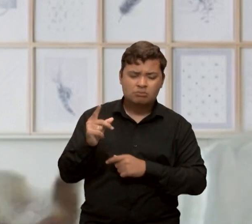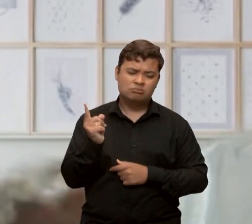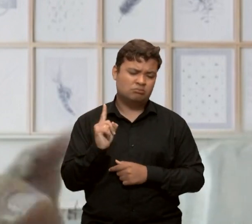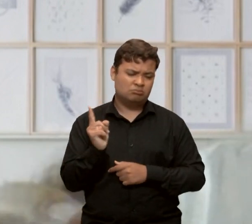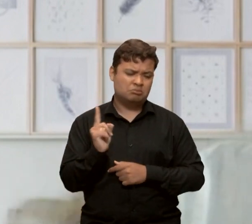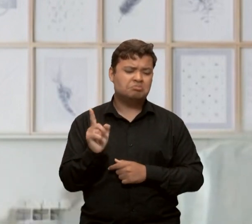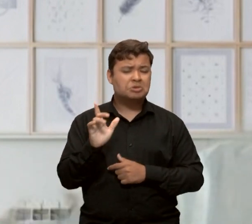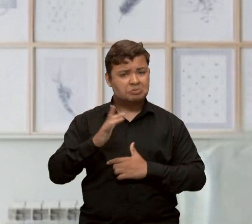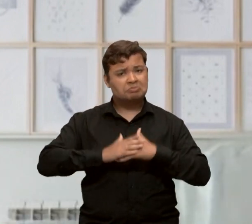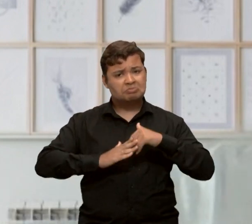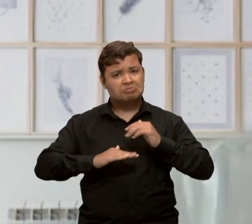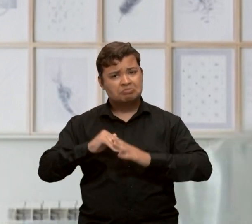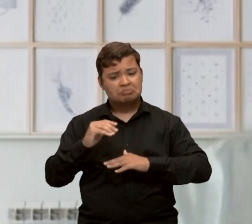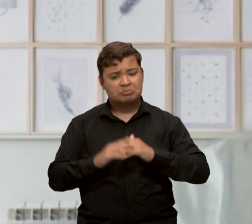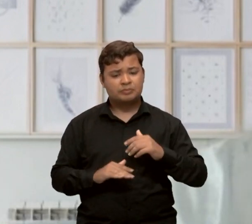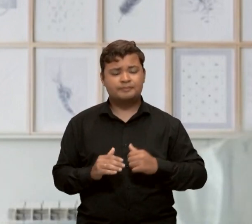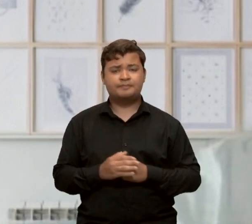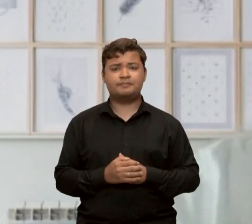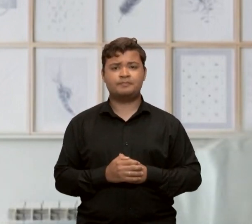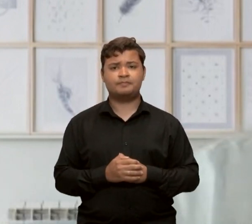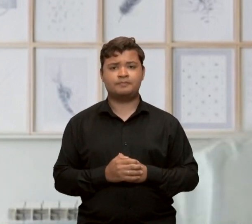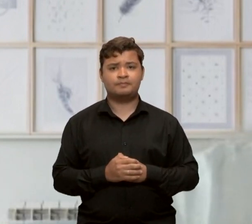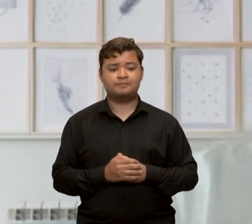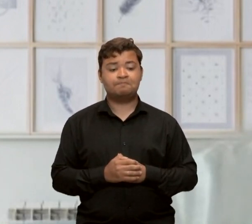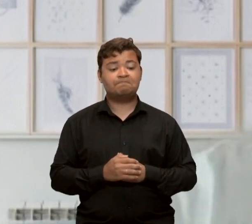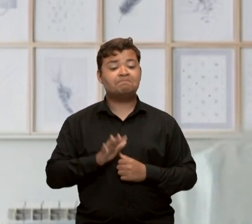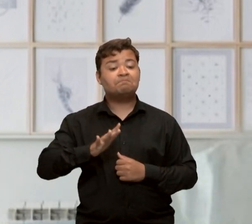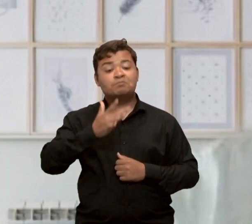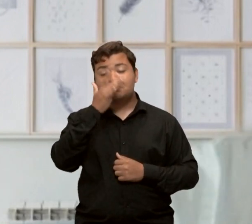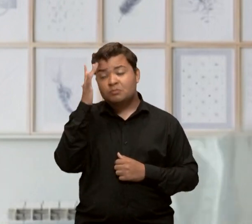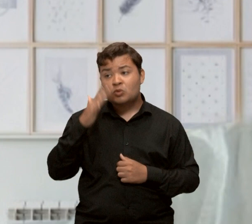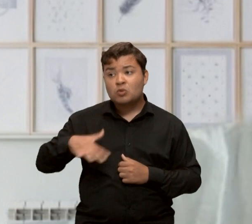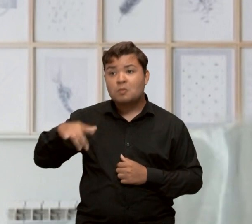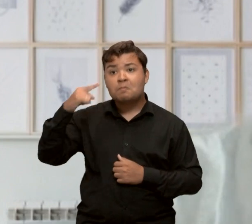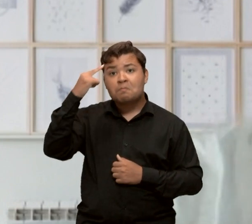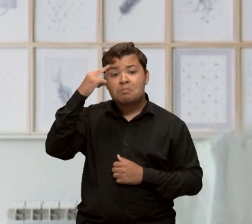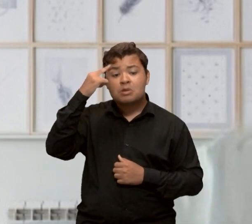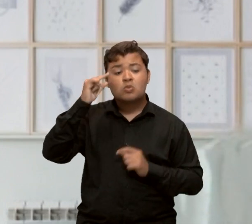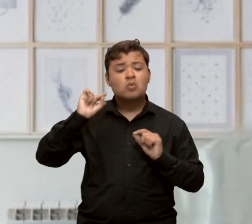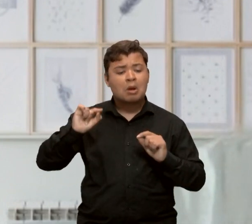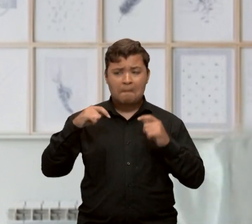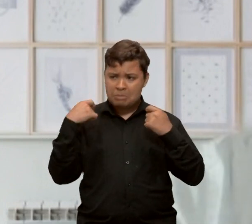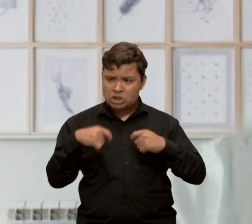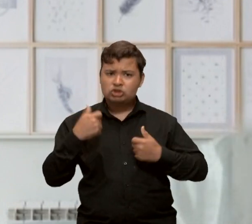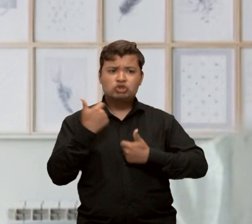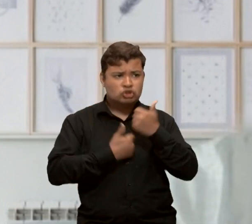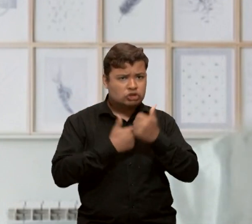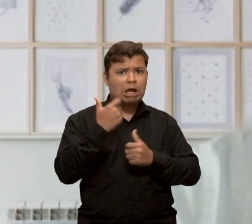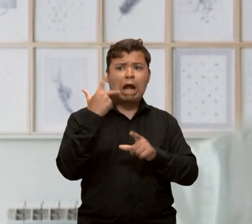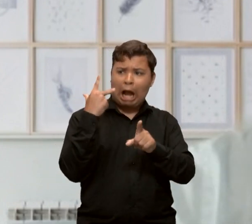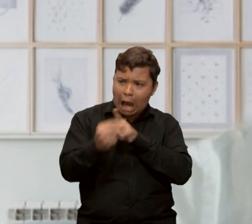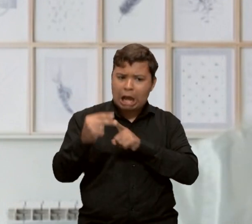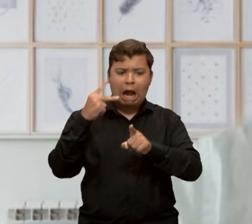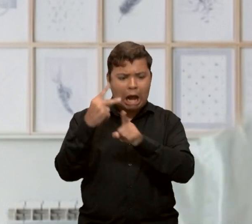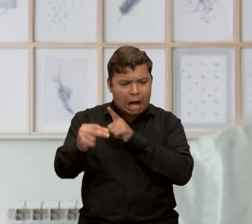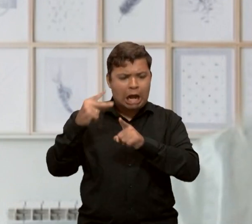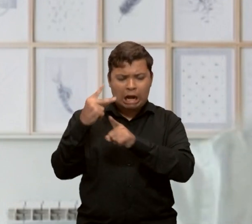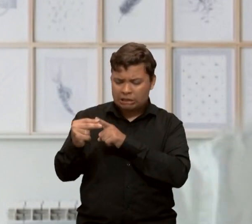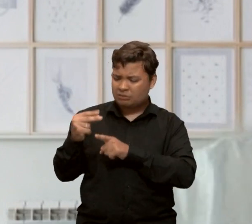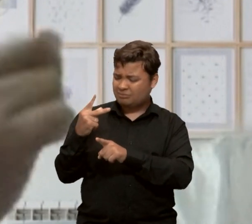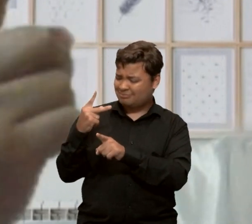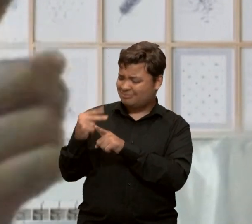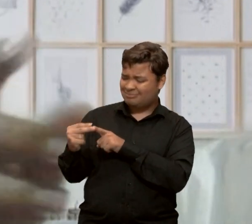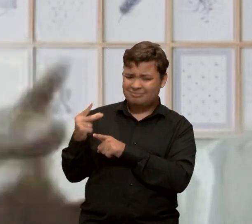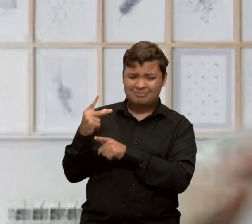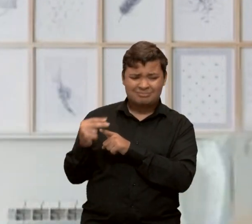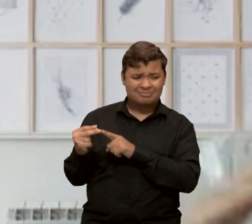há uma inversão no nosso cotidiano de que as pessoas acham que as pessoas têm que necessariamente ganhar. Né? Então, na verdade, isso só vai